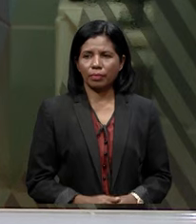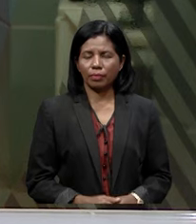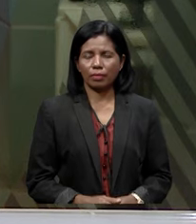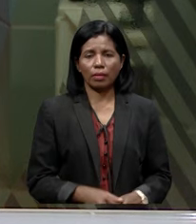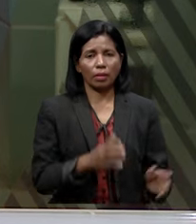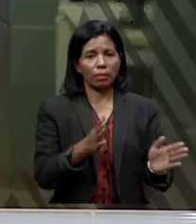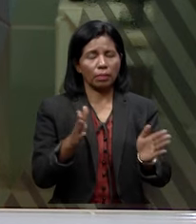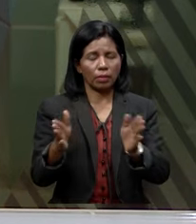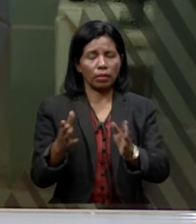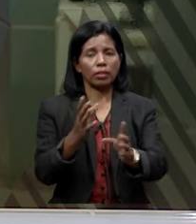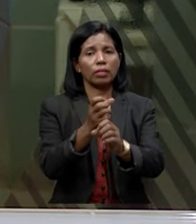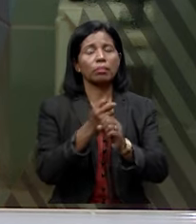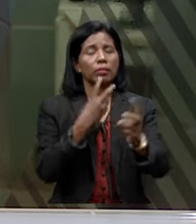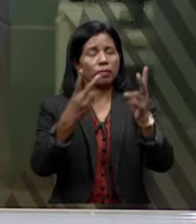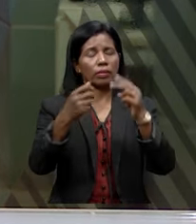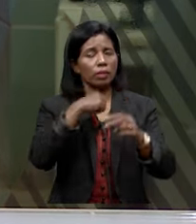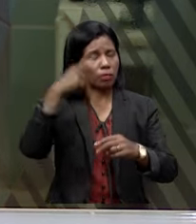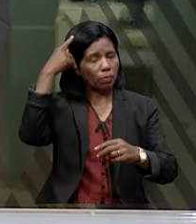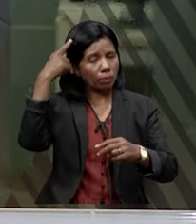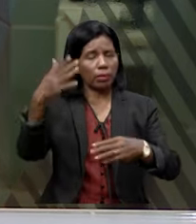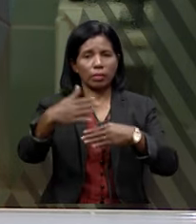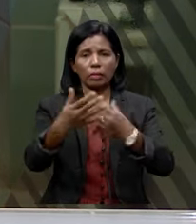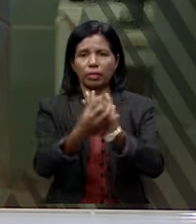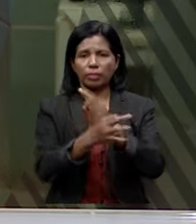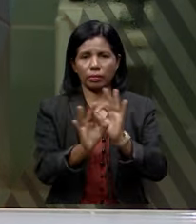Operação Sim Visita para Francisco B se concluiu, não?